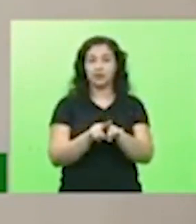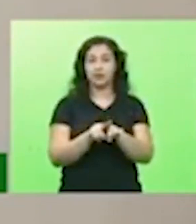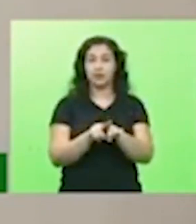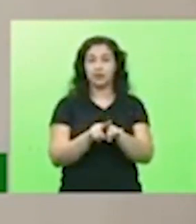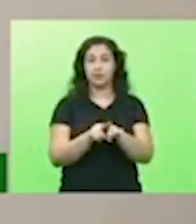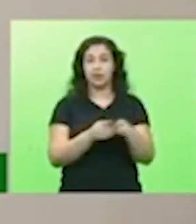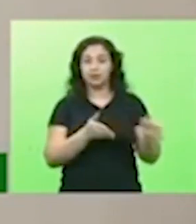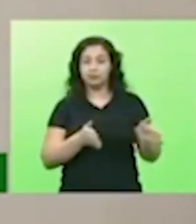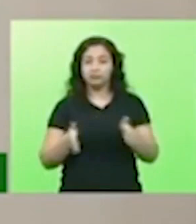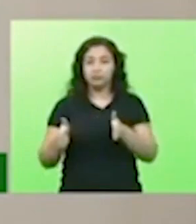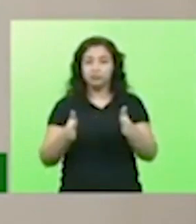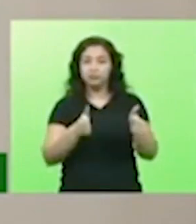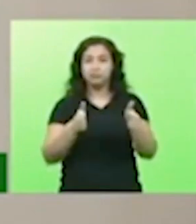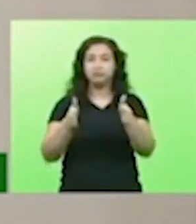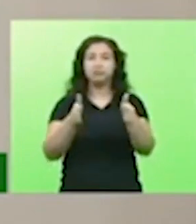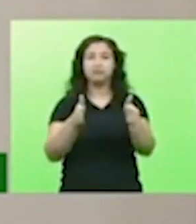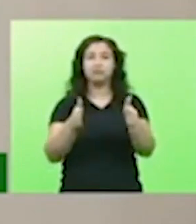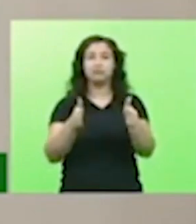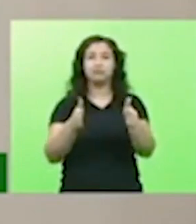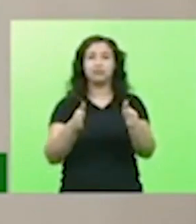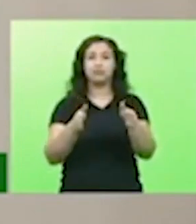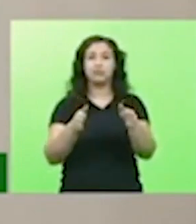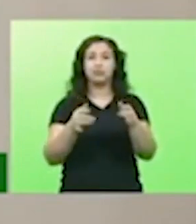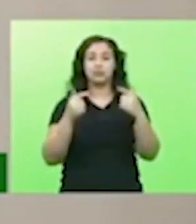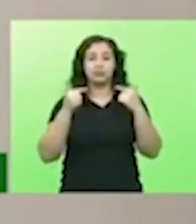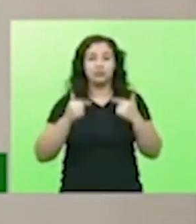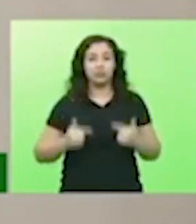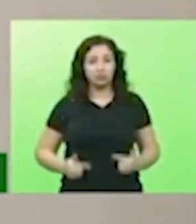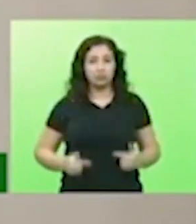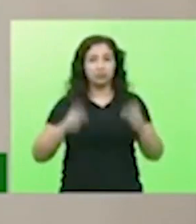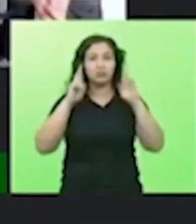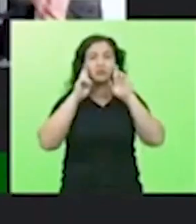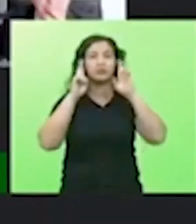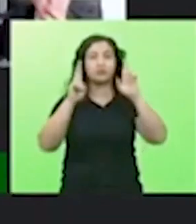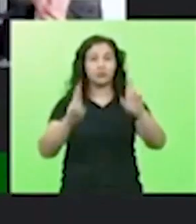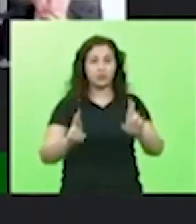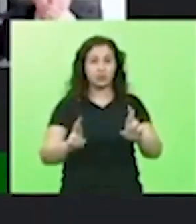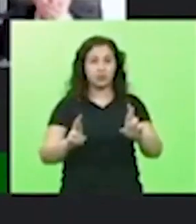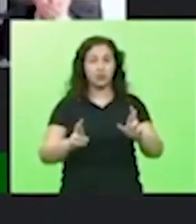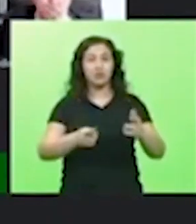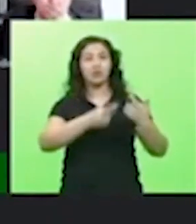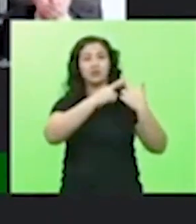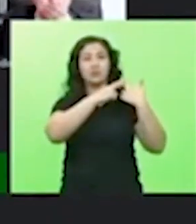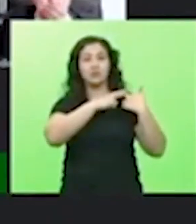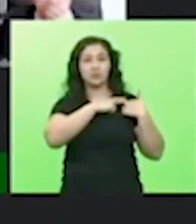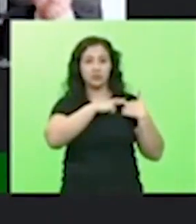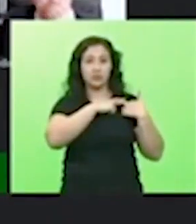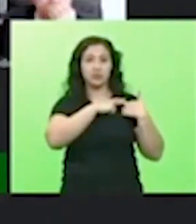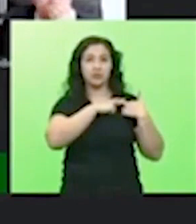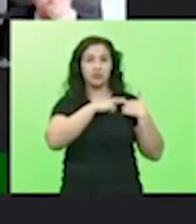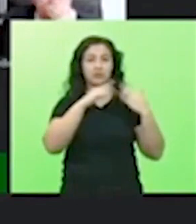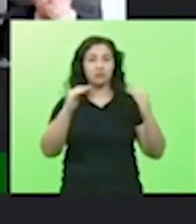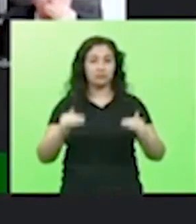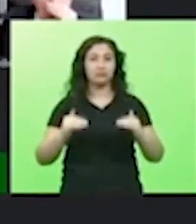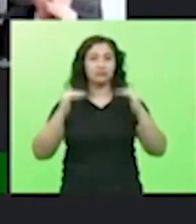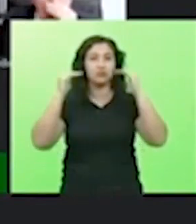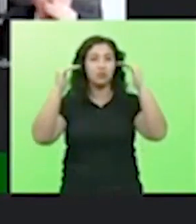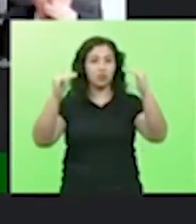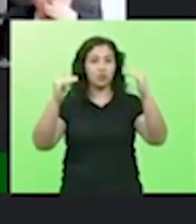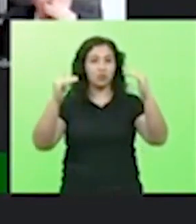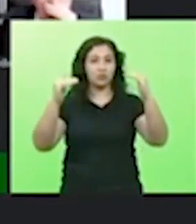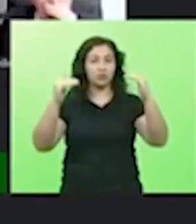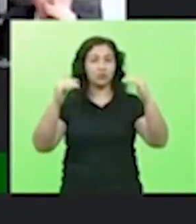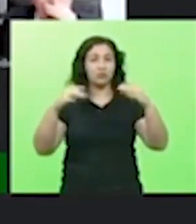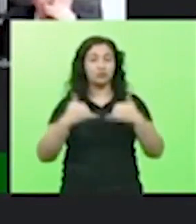conduzi-lo de forma isenta respeitosa responsável honrando santa